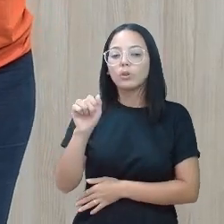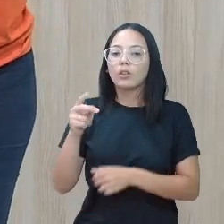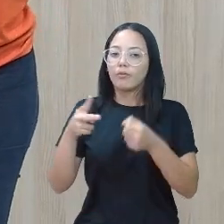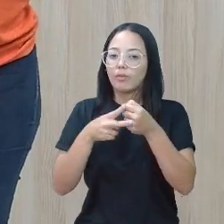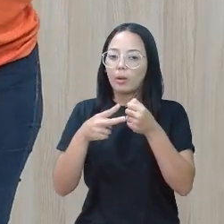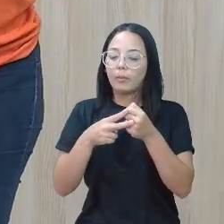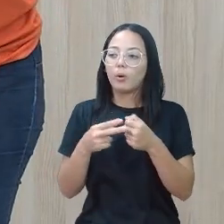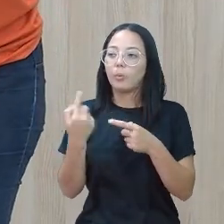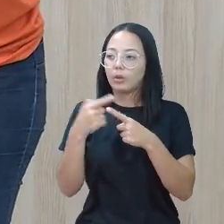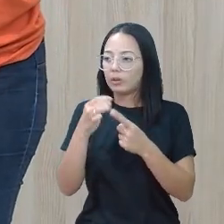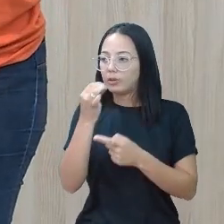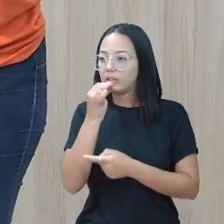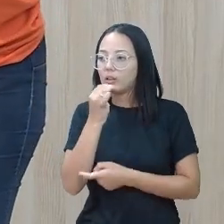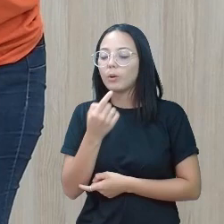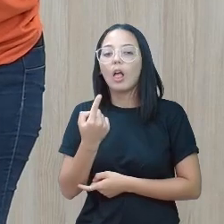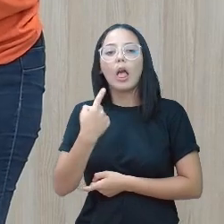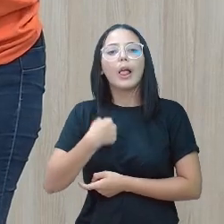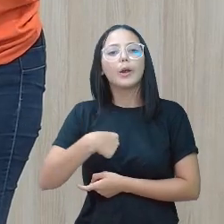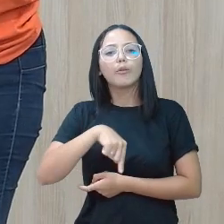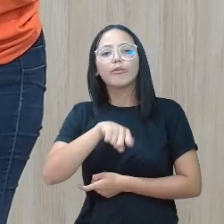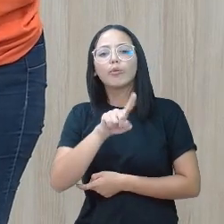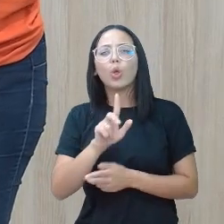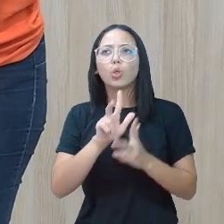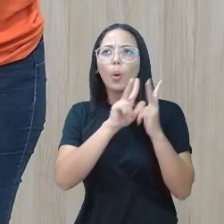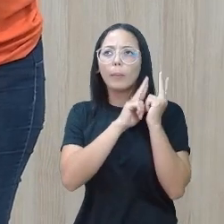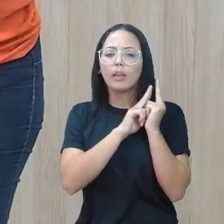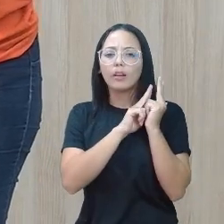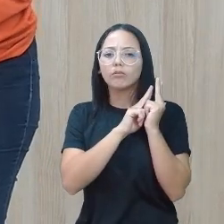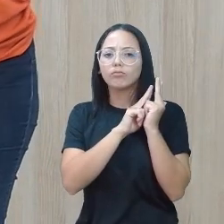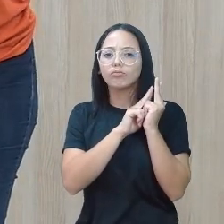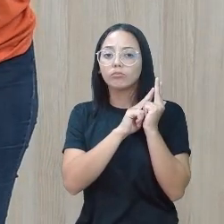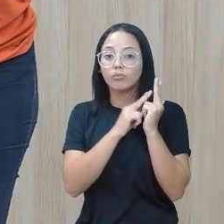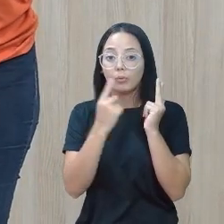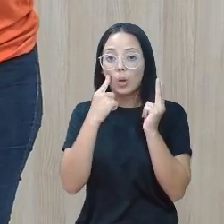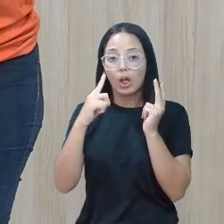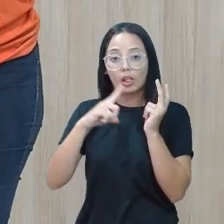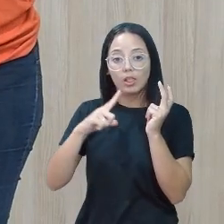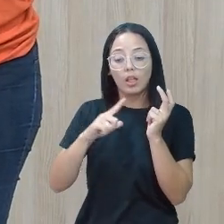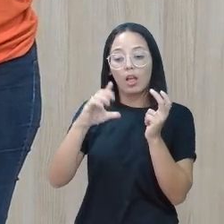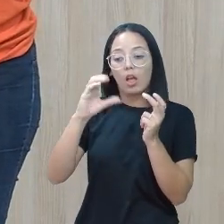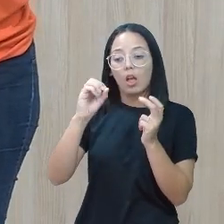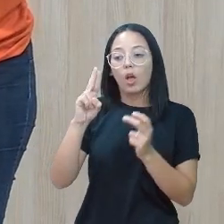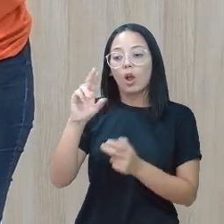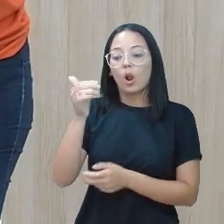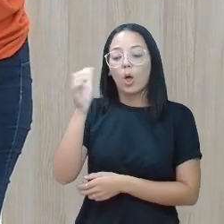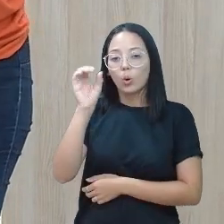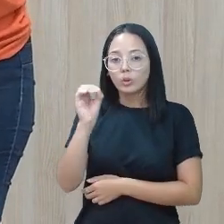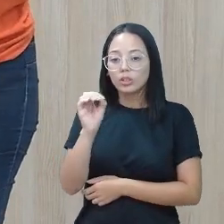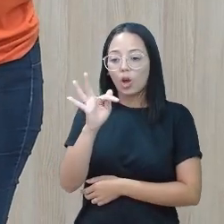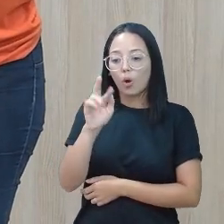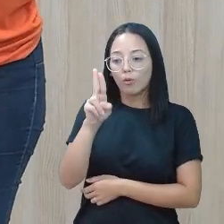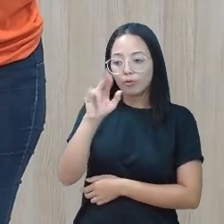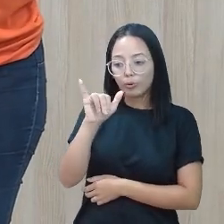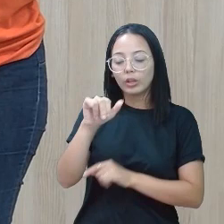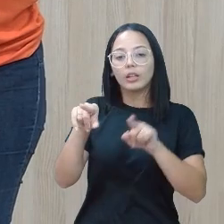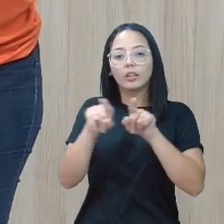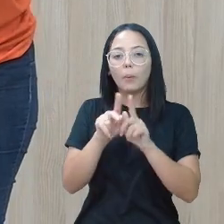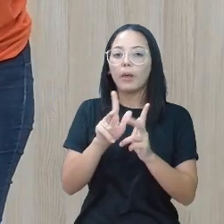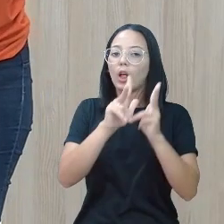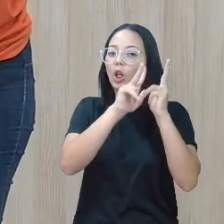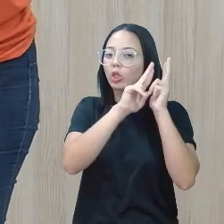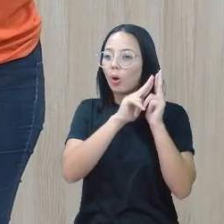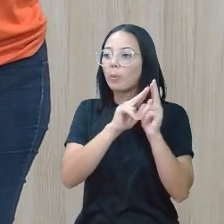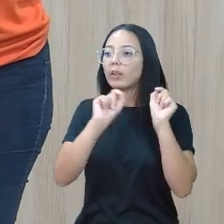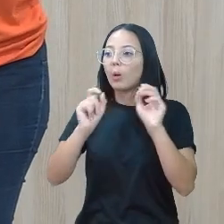exemplo, eu fui dormir. Eu tenho uma locução verbal aí. Fui e dormi. Um